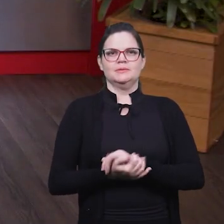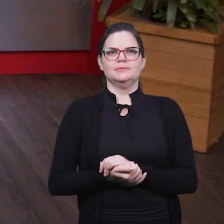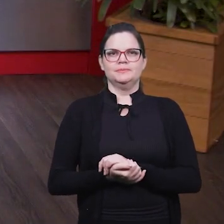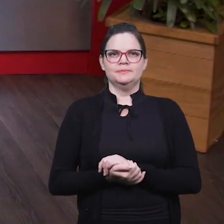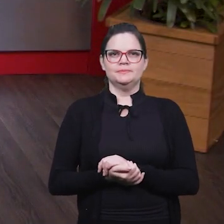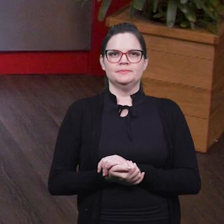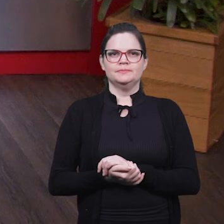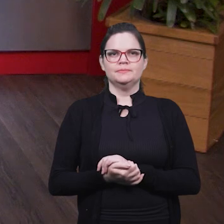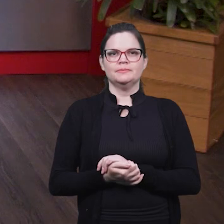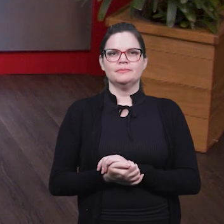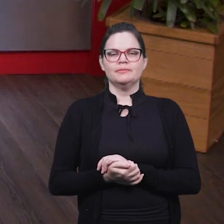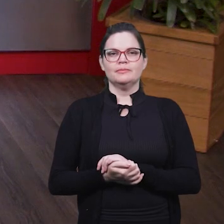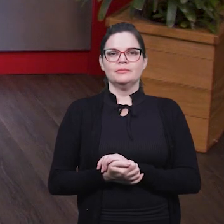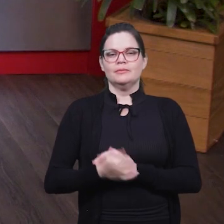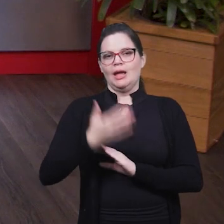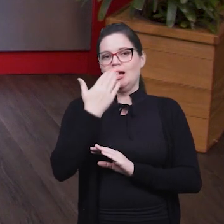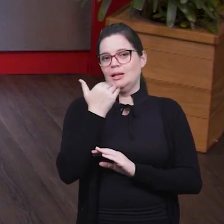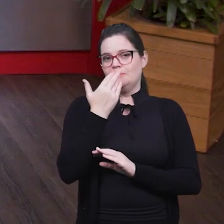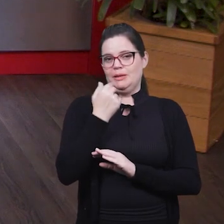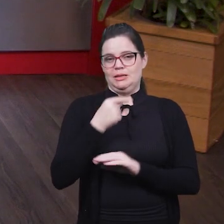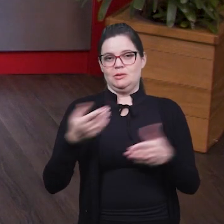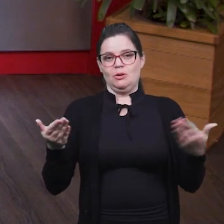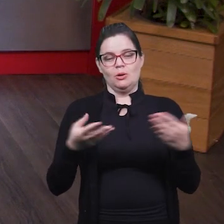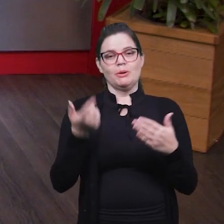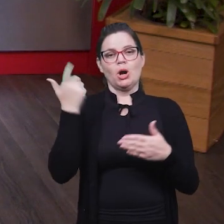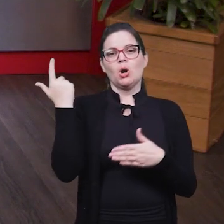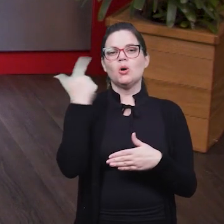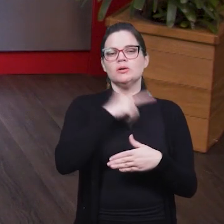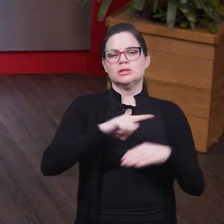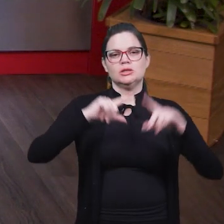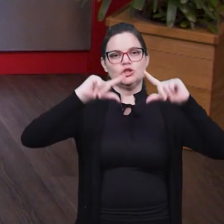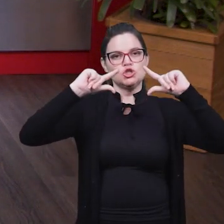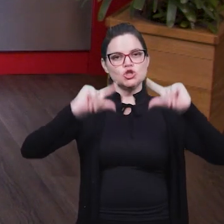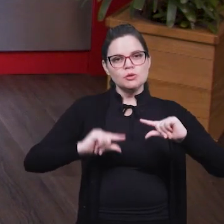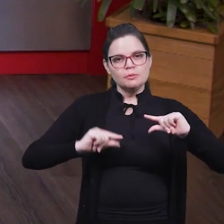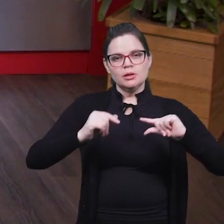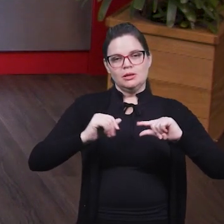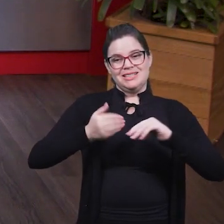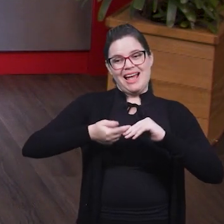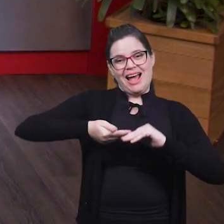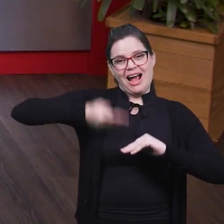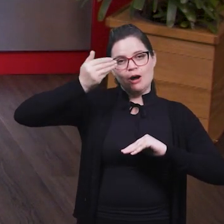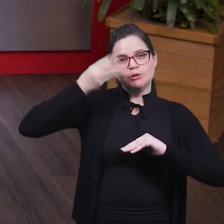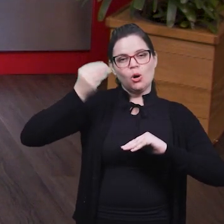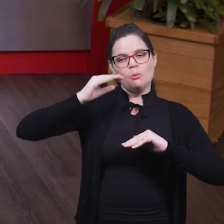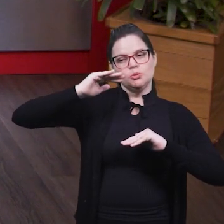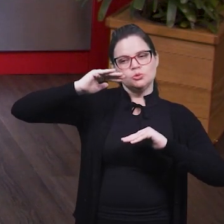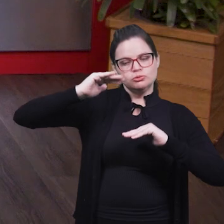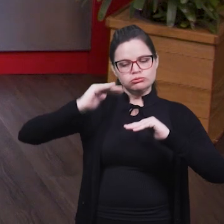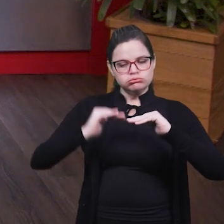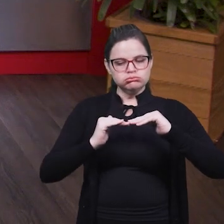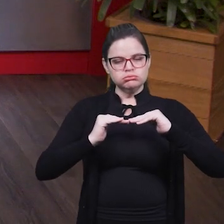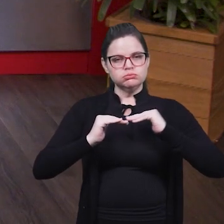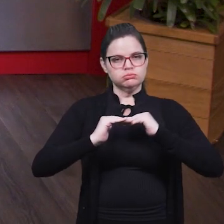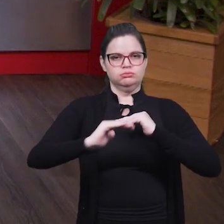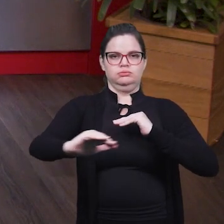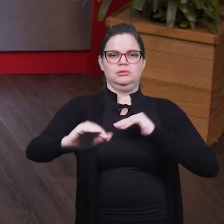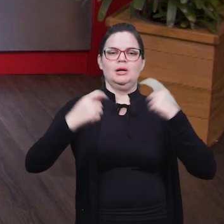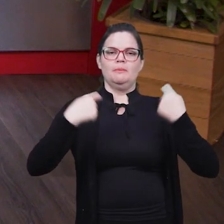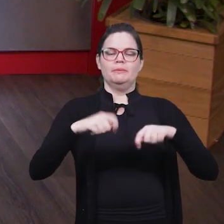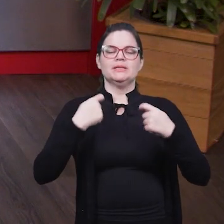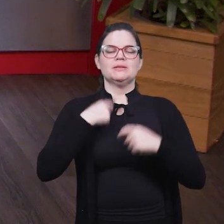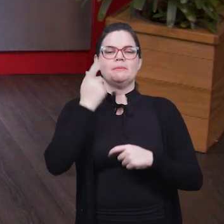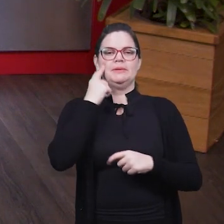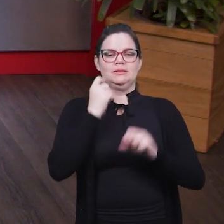A alimentação, para reduzir a glicose, quando pensamos na alimentação, é preciso levar em conta 2 fatores